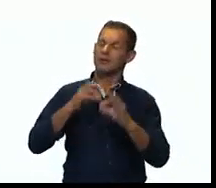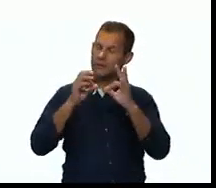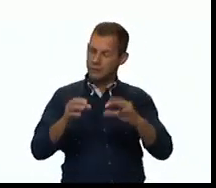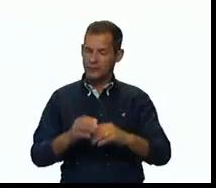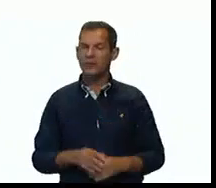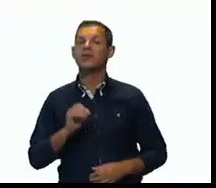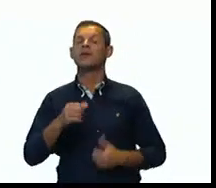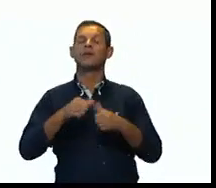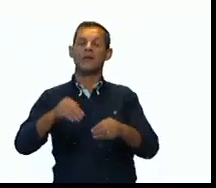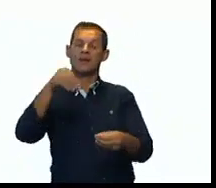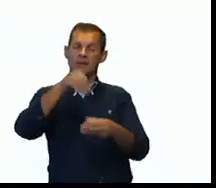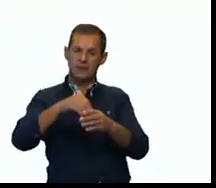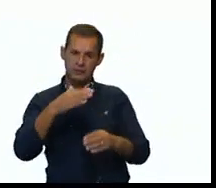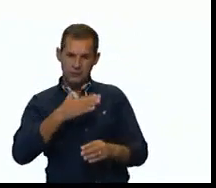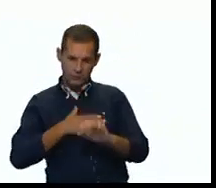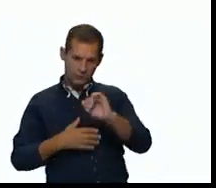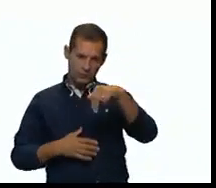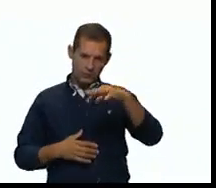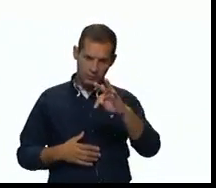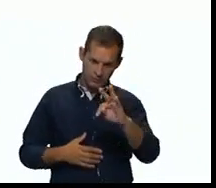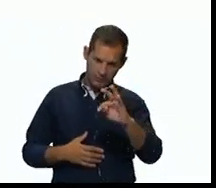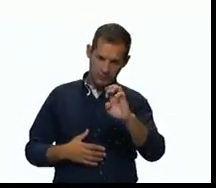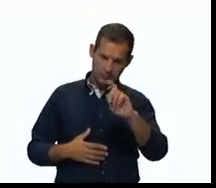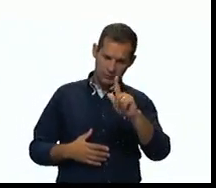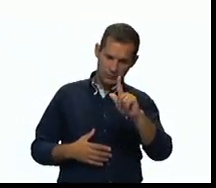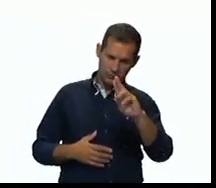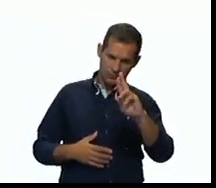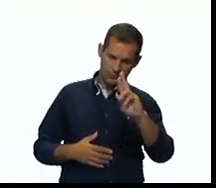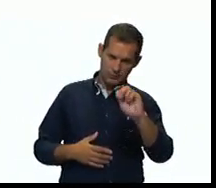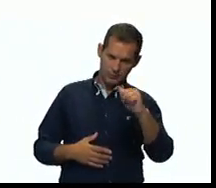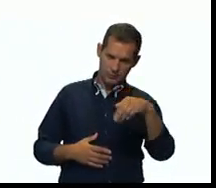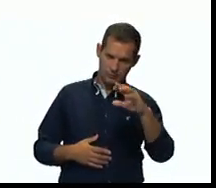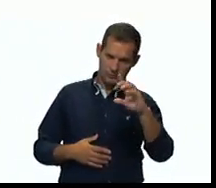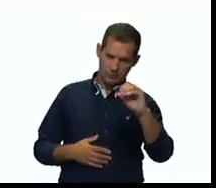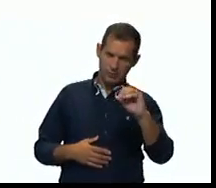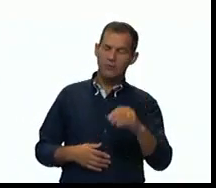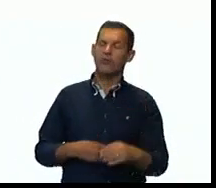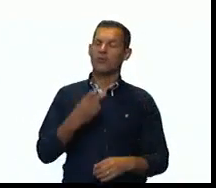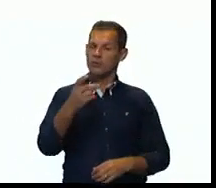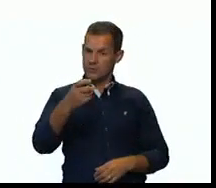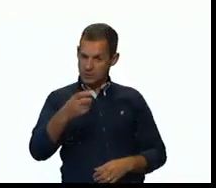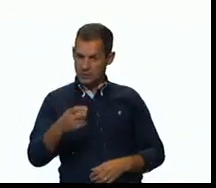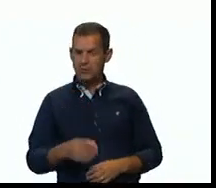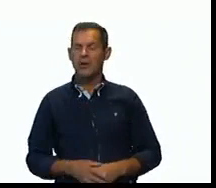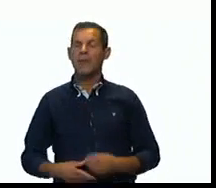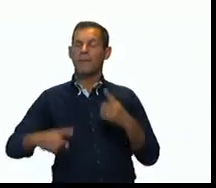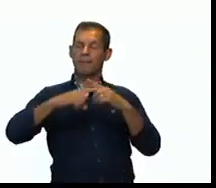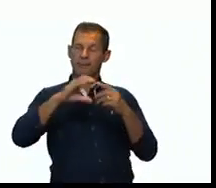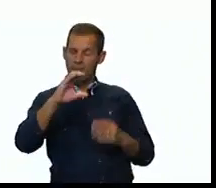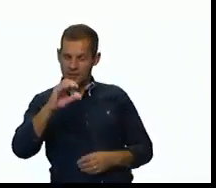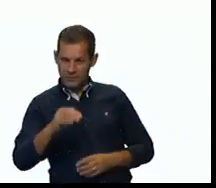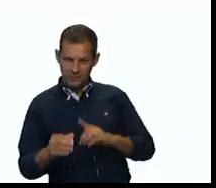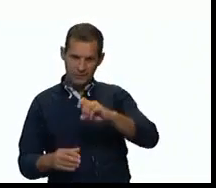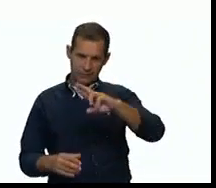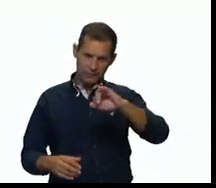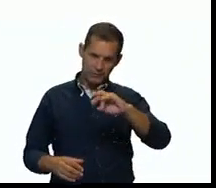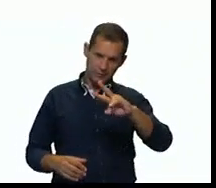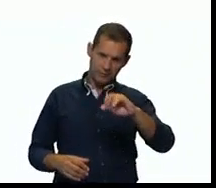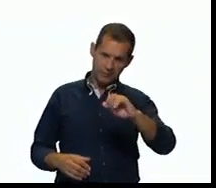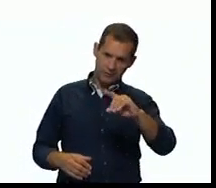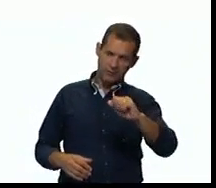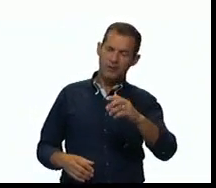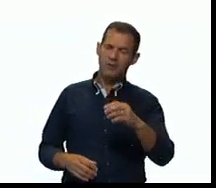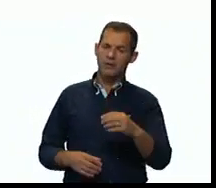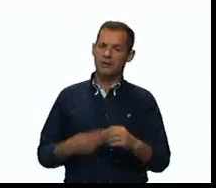exatamente o que está lá dentro do meu integrando. Se fosse 2x, vamos derivar 2x mais c. A derivada de 2x mais